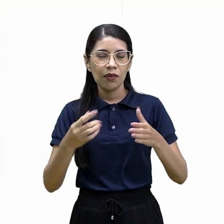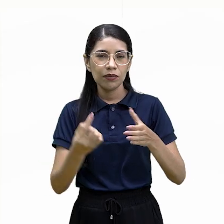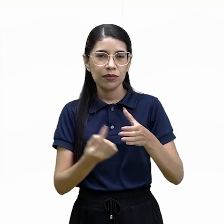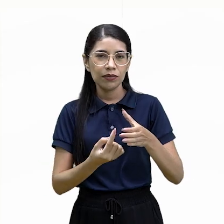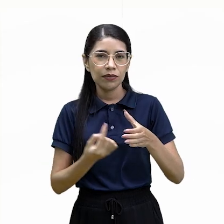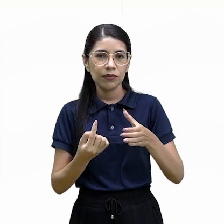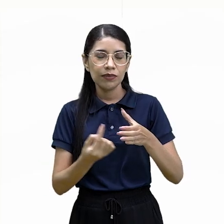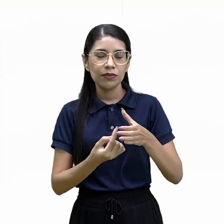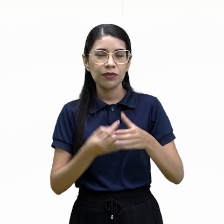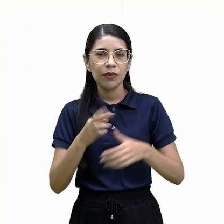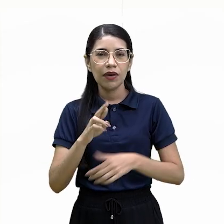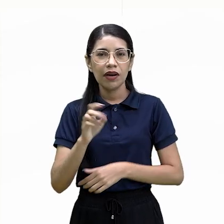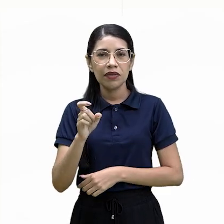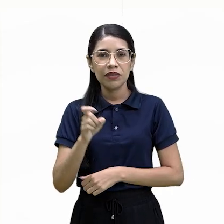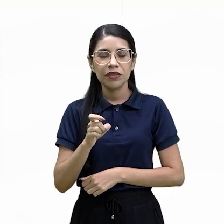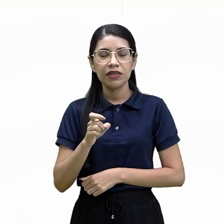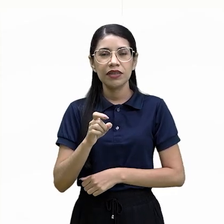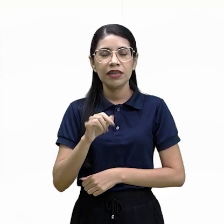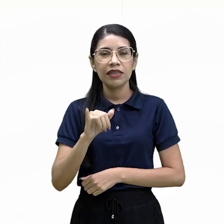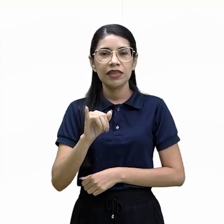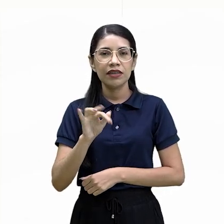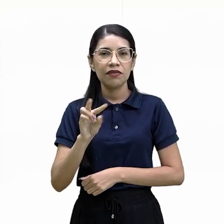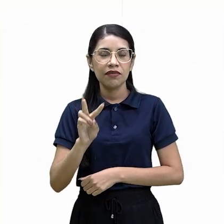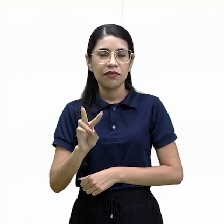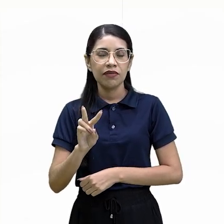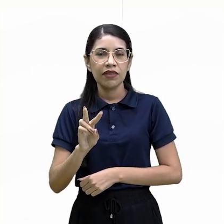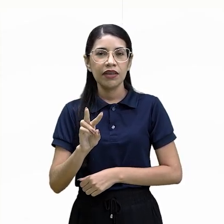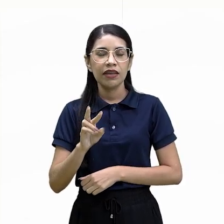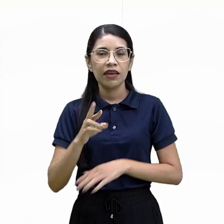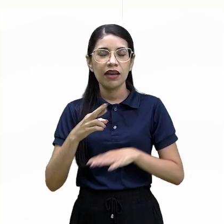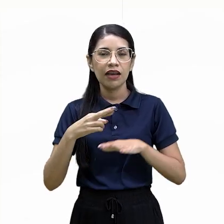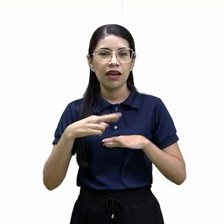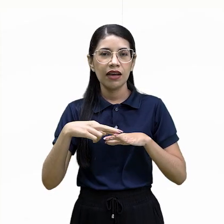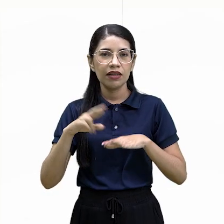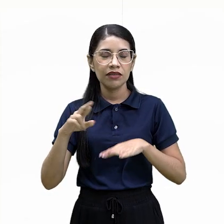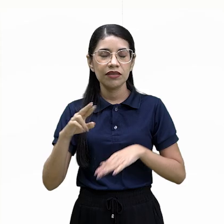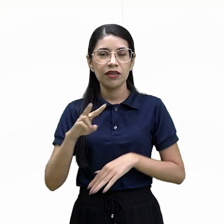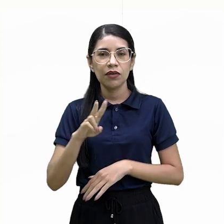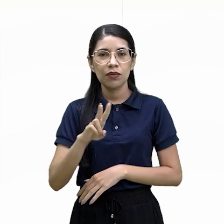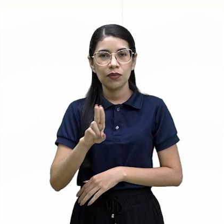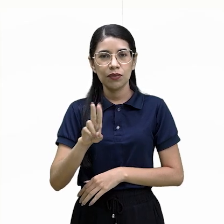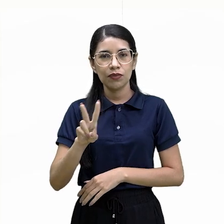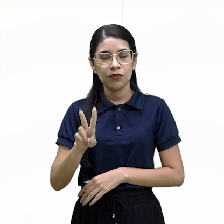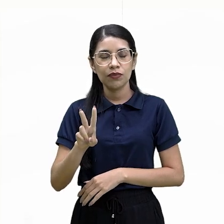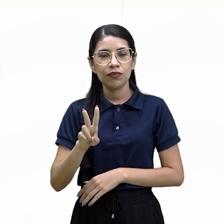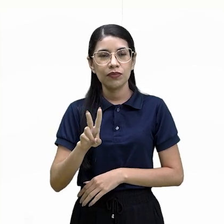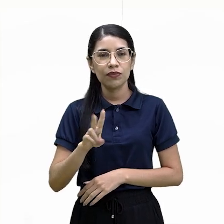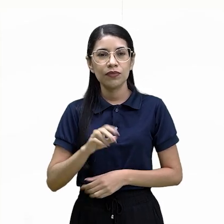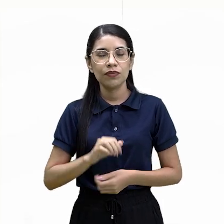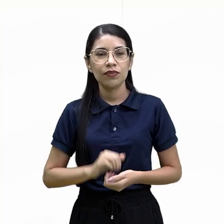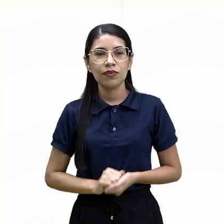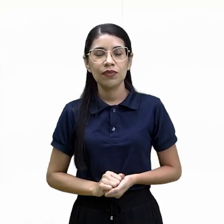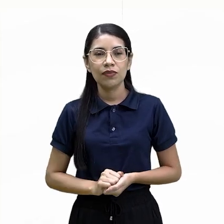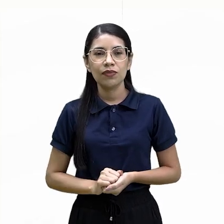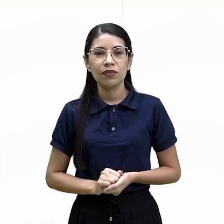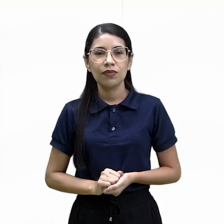raio-x, raios infravermelhos, radiações ultravioleta. Temos